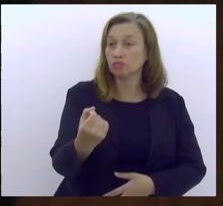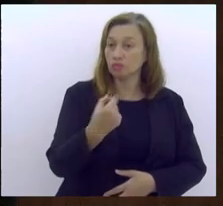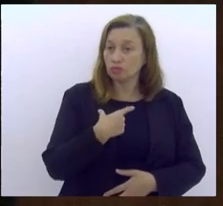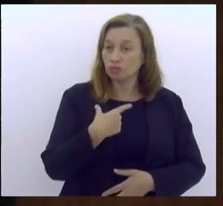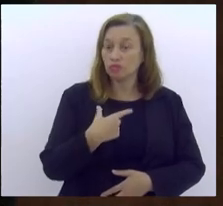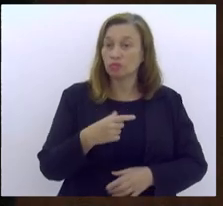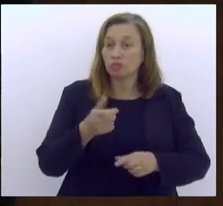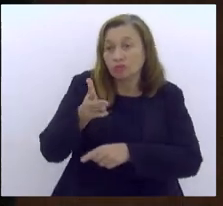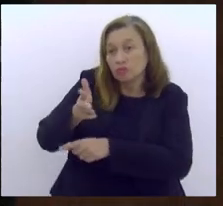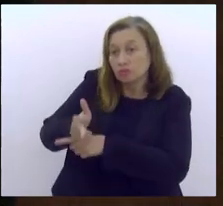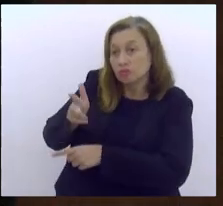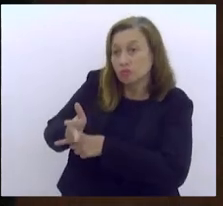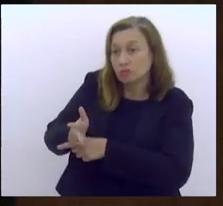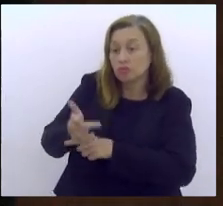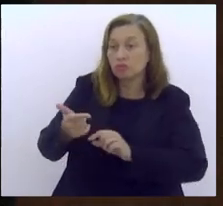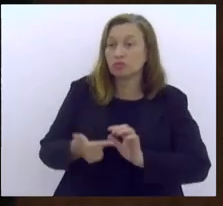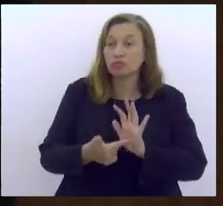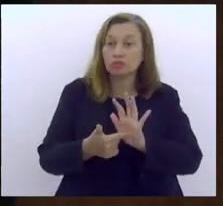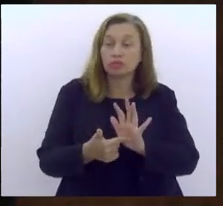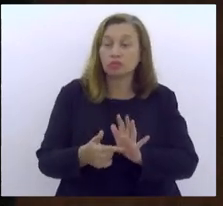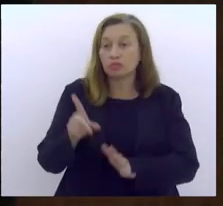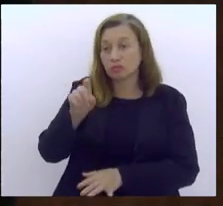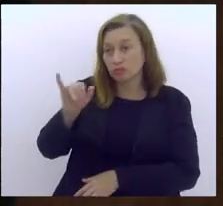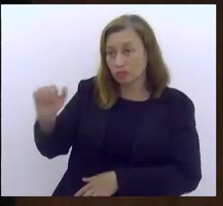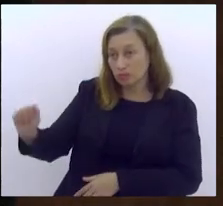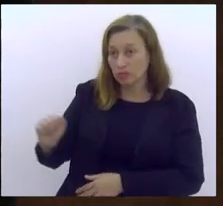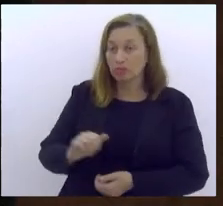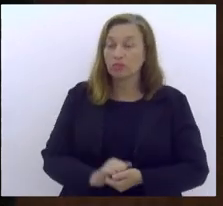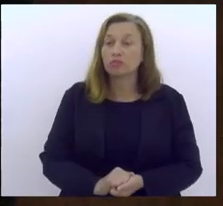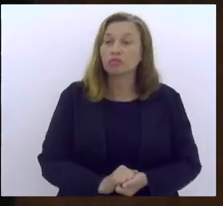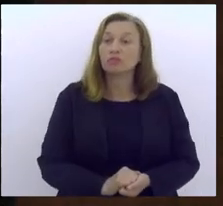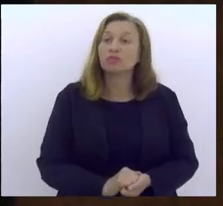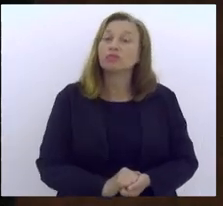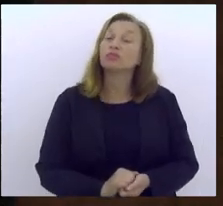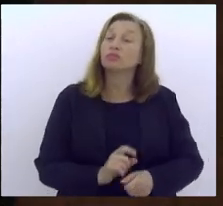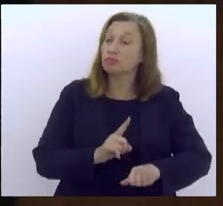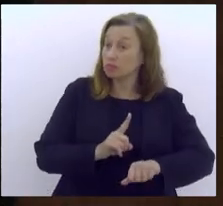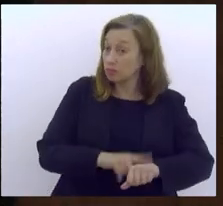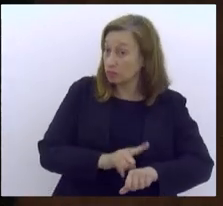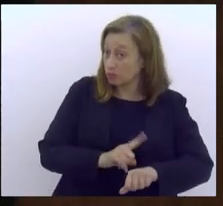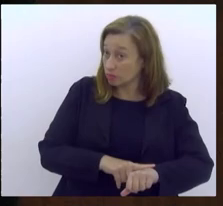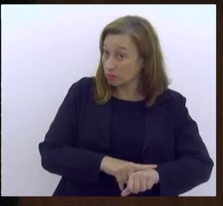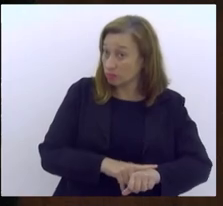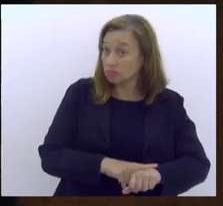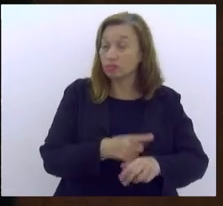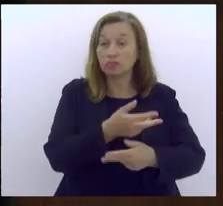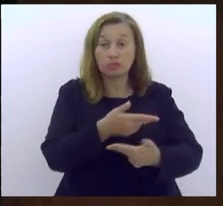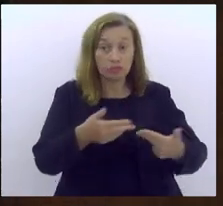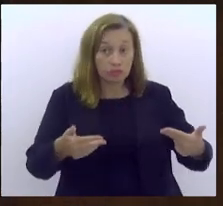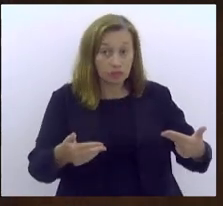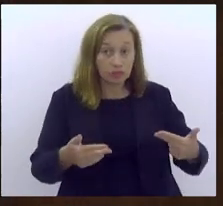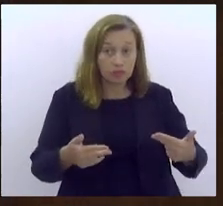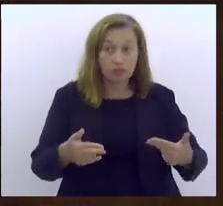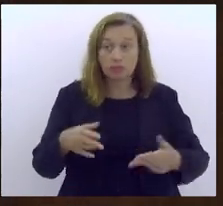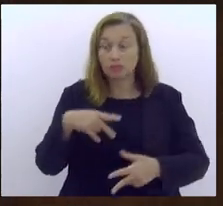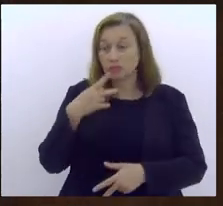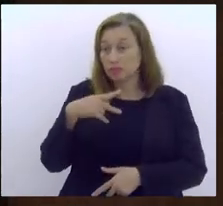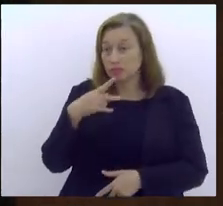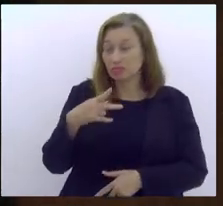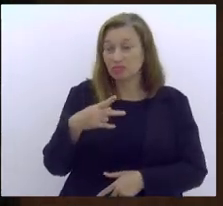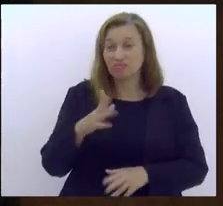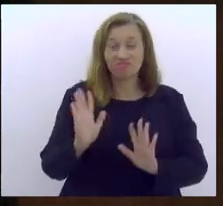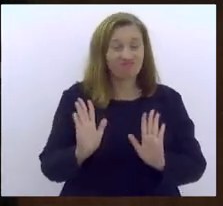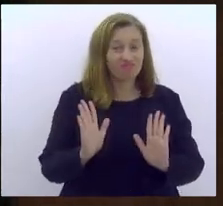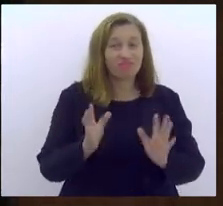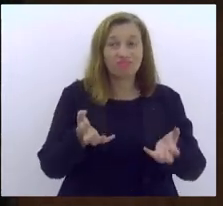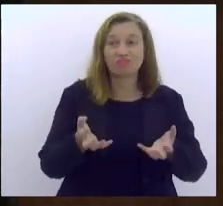um vídeo em que ela aparecia. E, a partir daí, nós tivemos uma série de altercações, não vale aqui comentar, mas eu